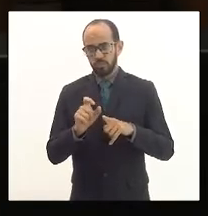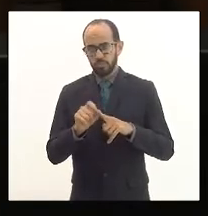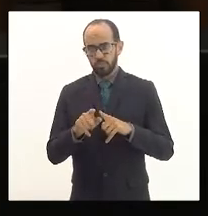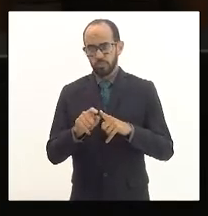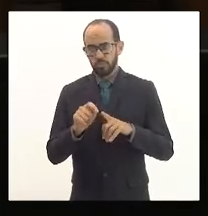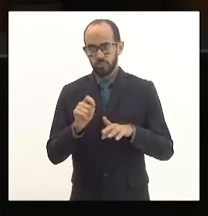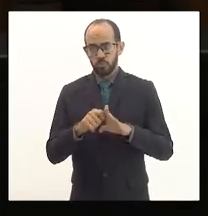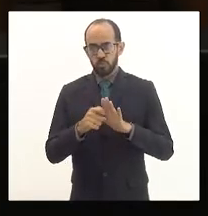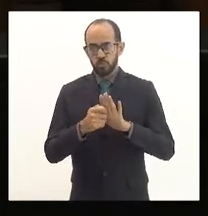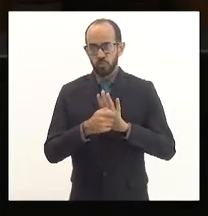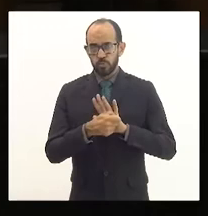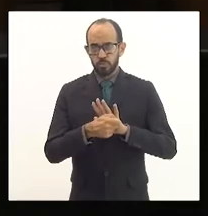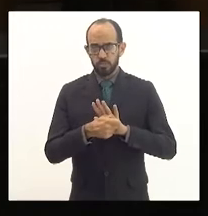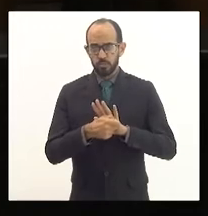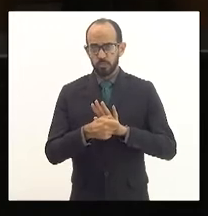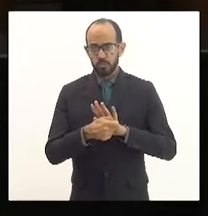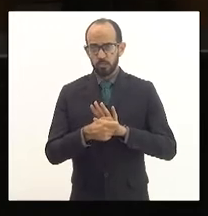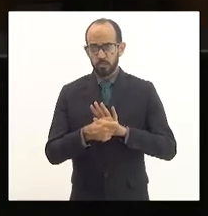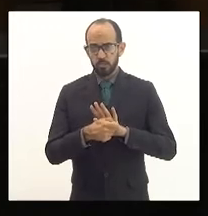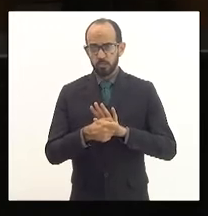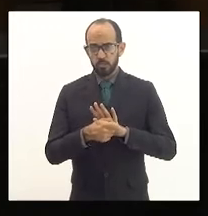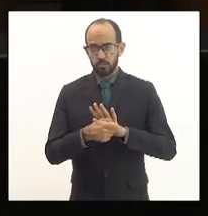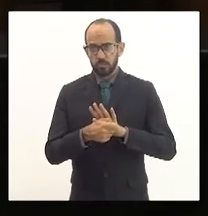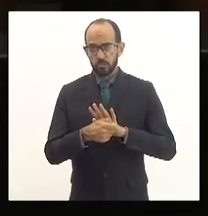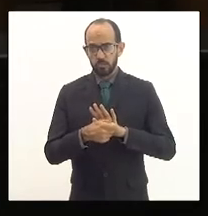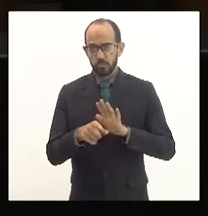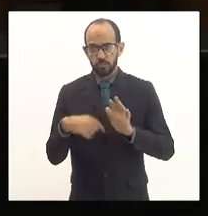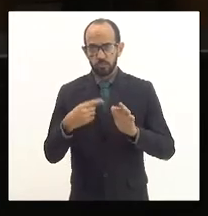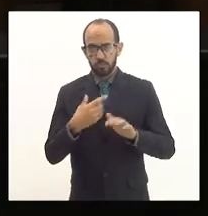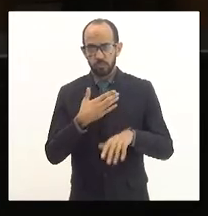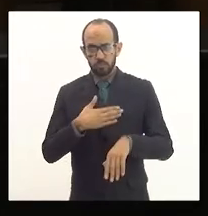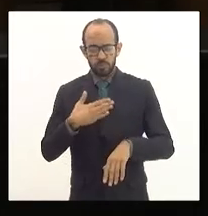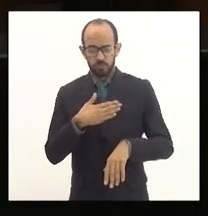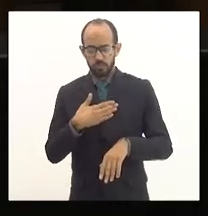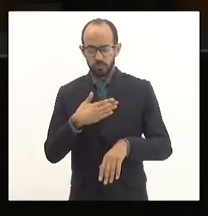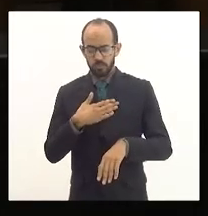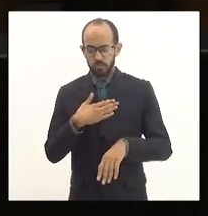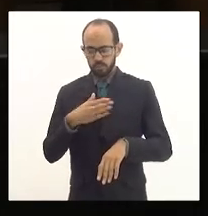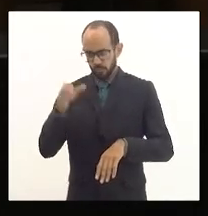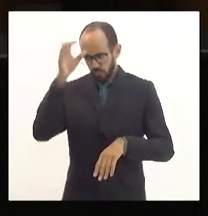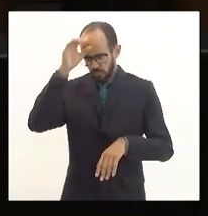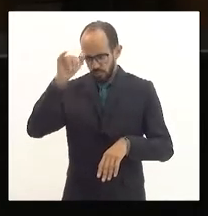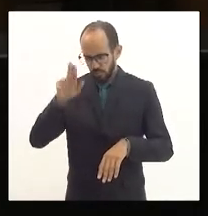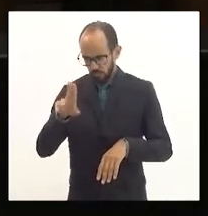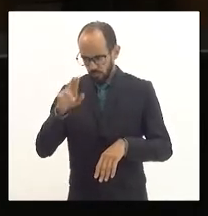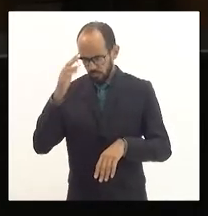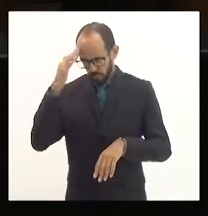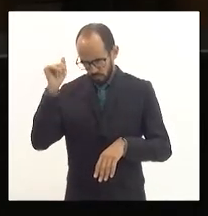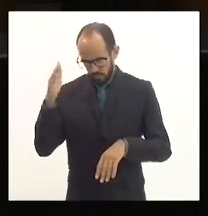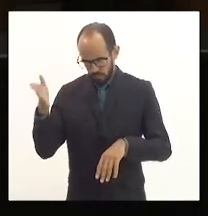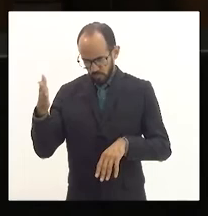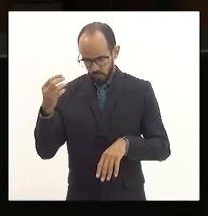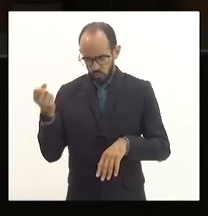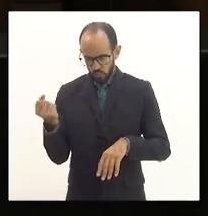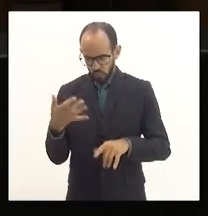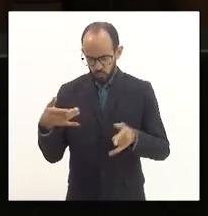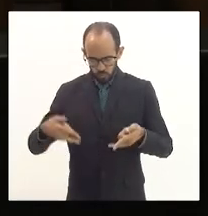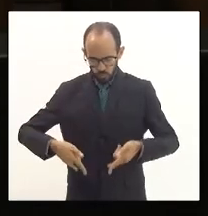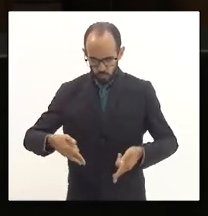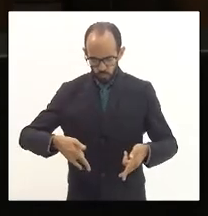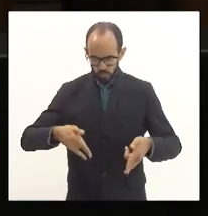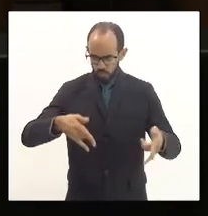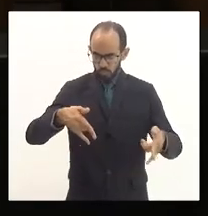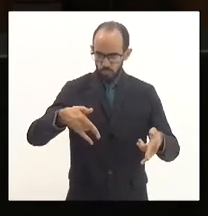aluguel e nós gostaríamos de saber tia Ju quantos leitos e